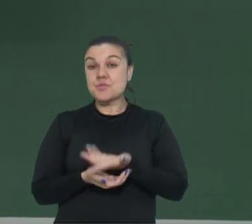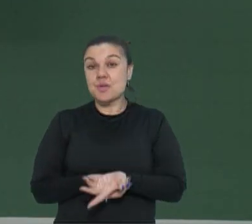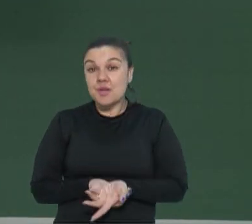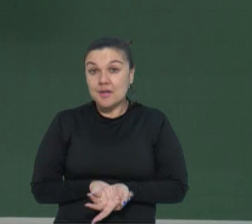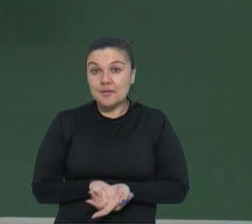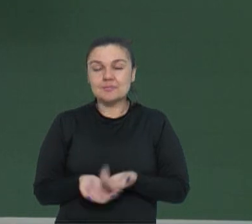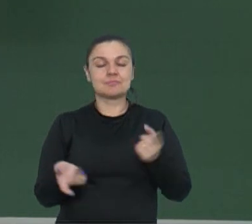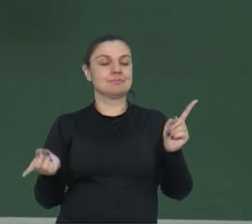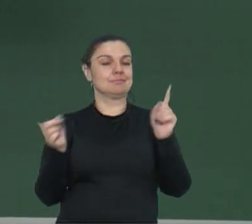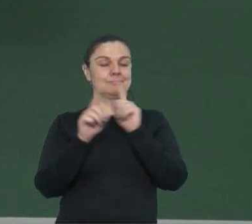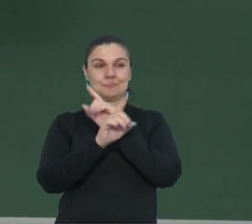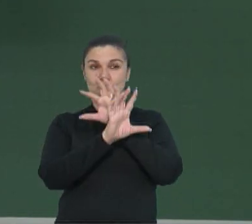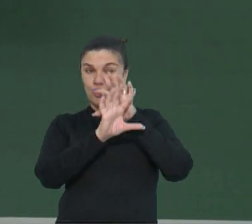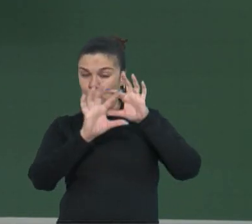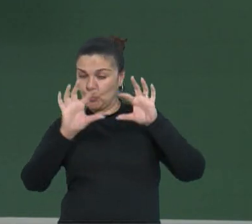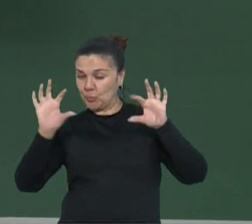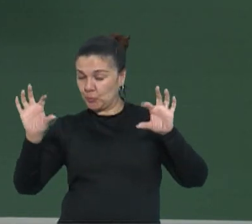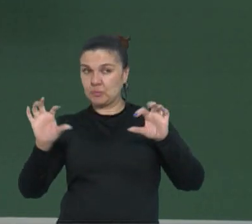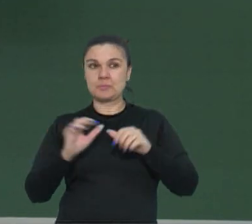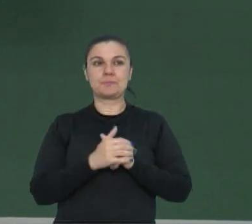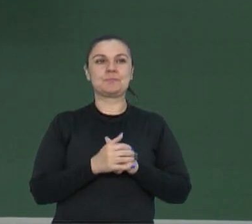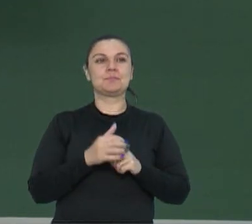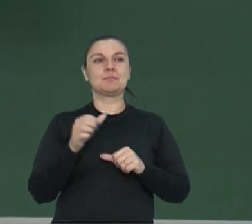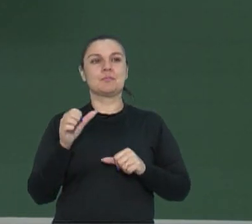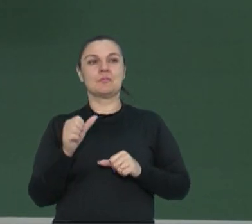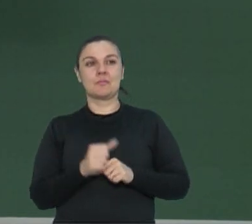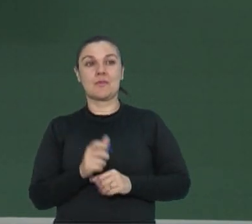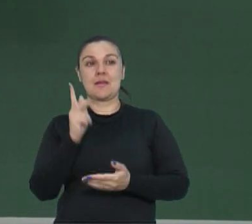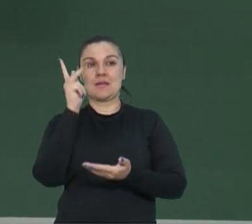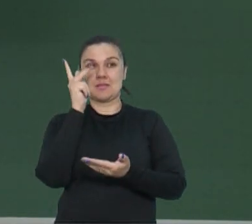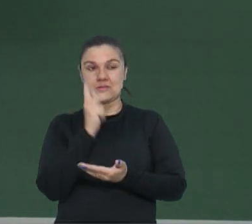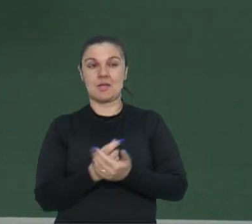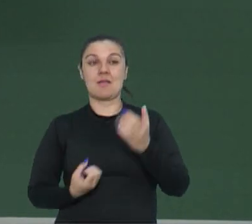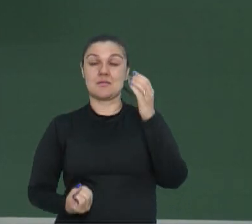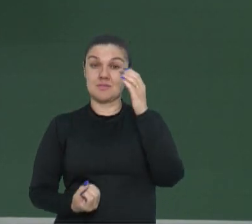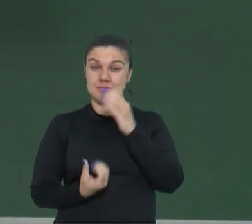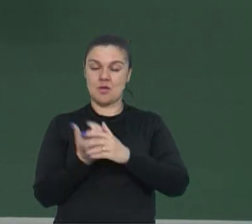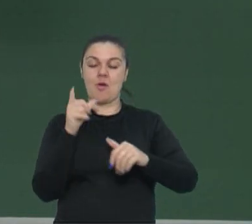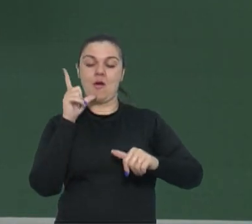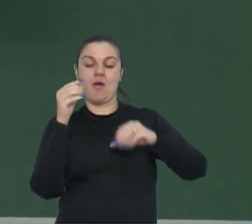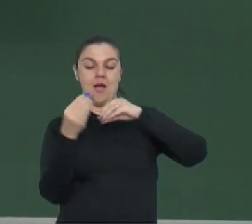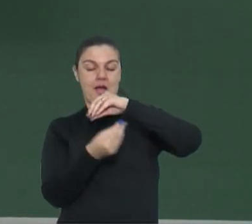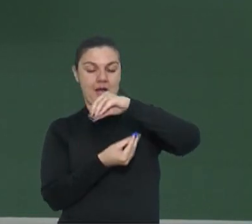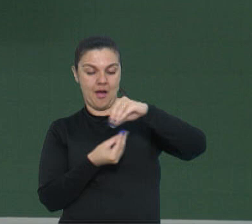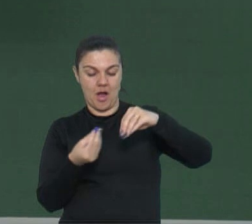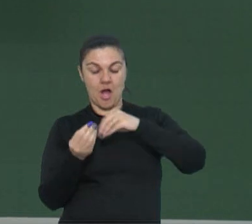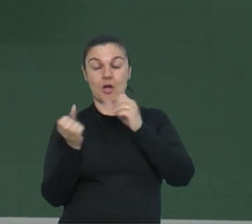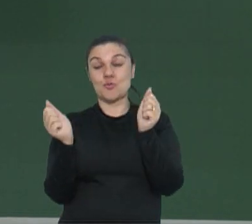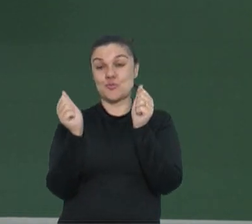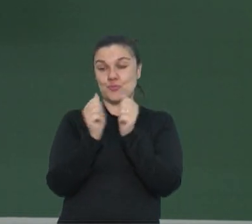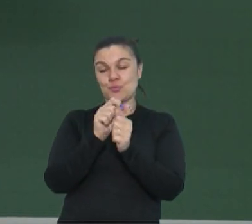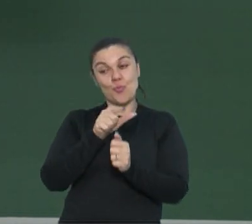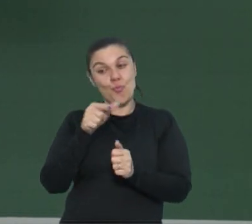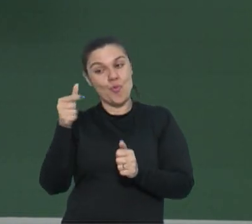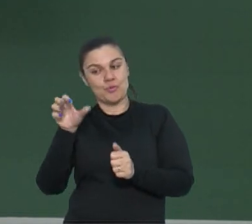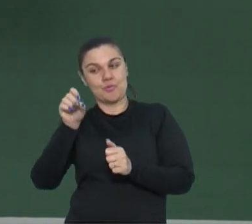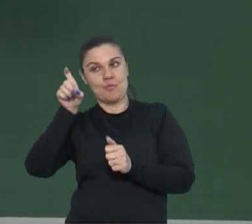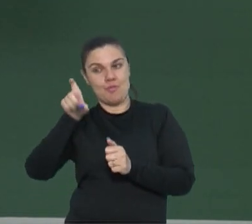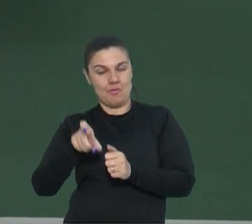Então, todos esses elementos surgem da reação da água com um